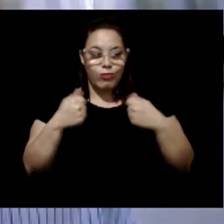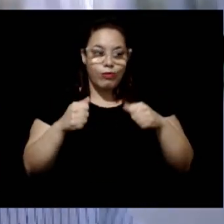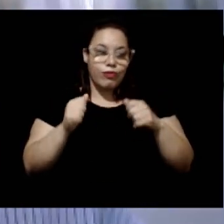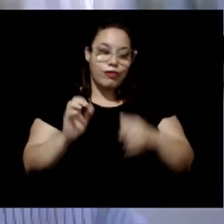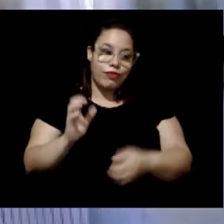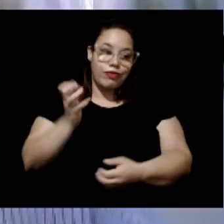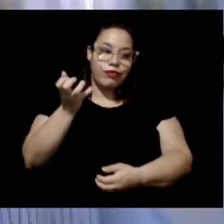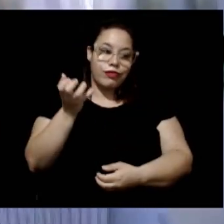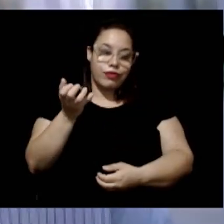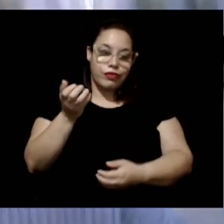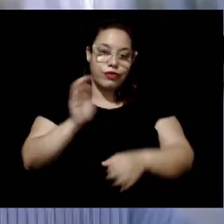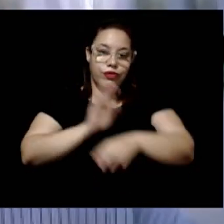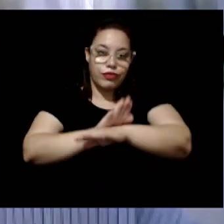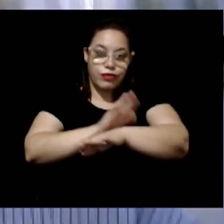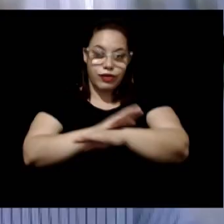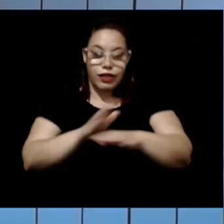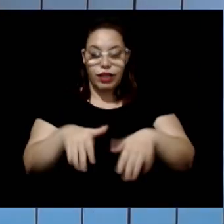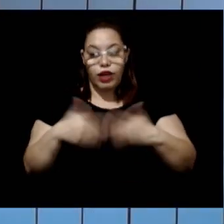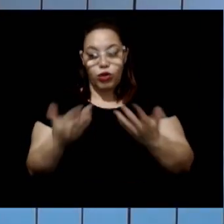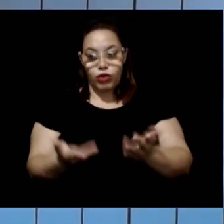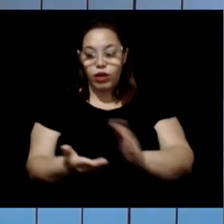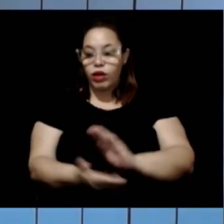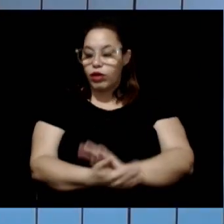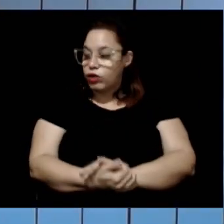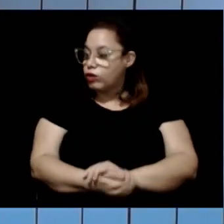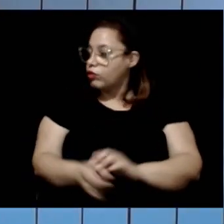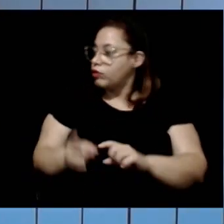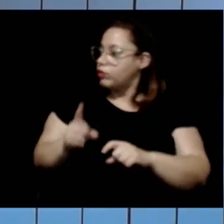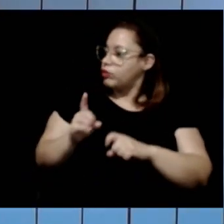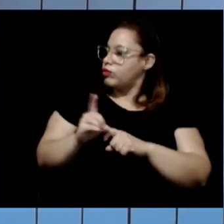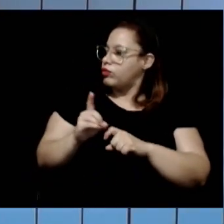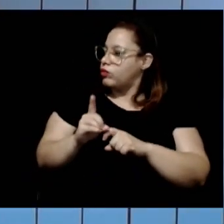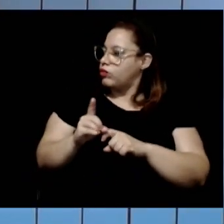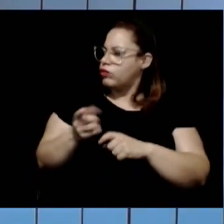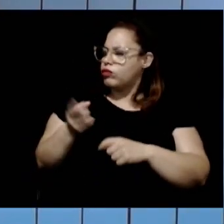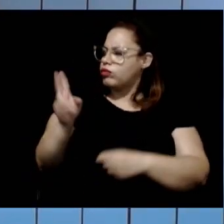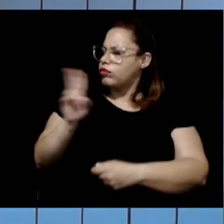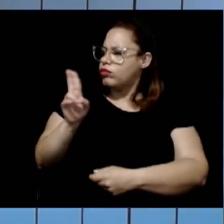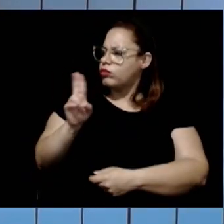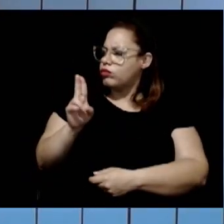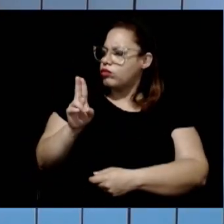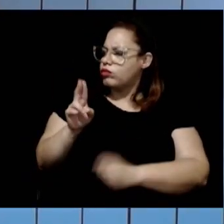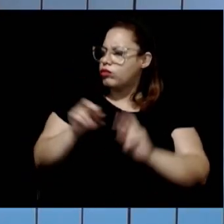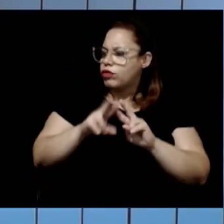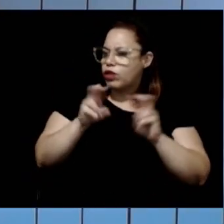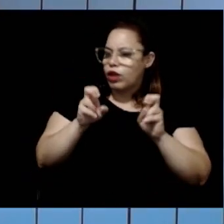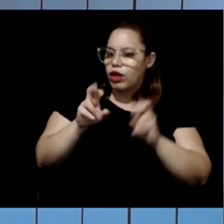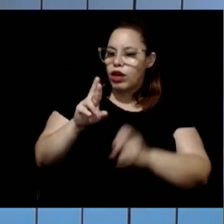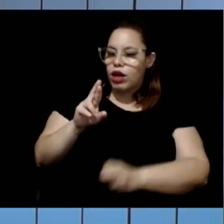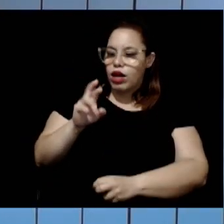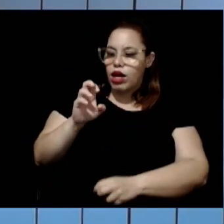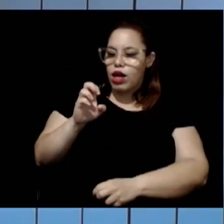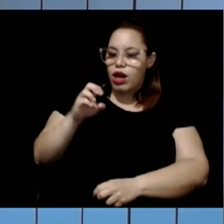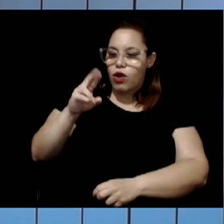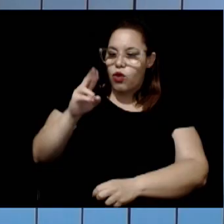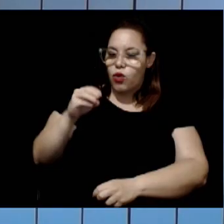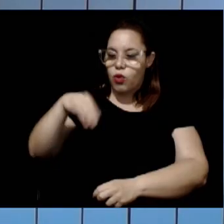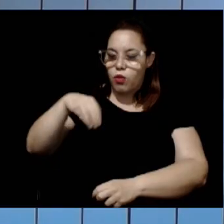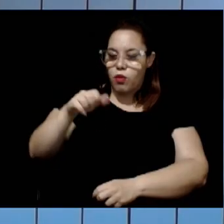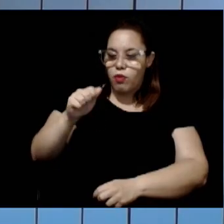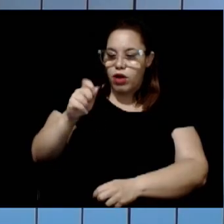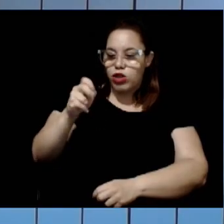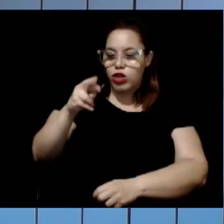a abordar, né? Doutor, e por que não se usa mais o termo reumatismo? Agora se fala